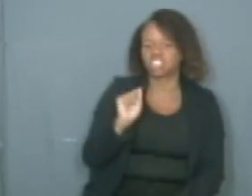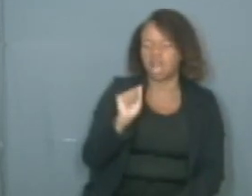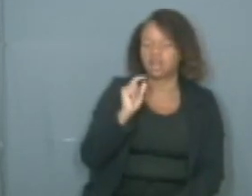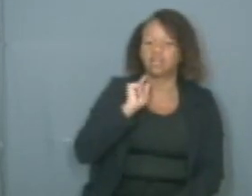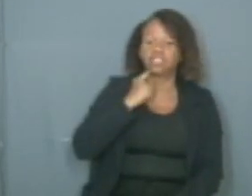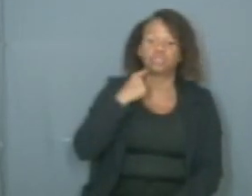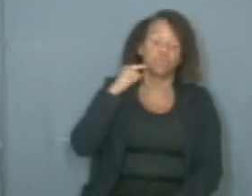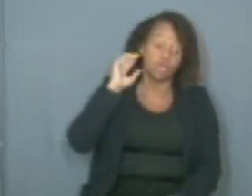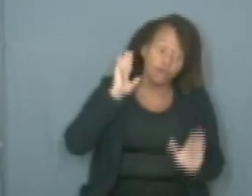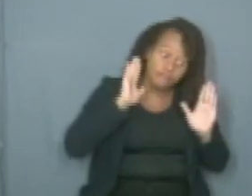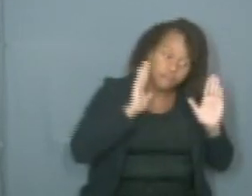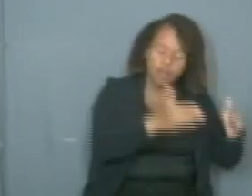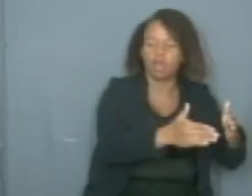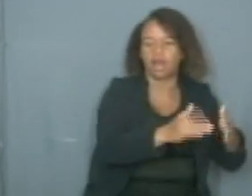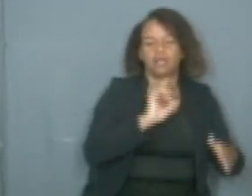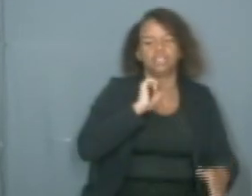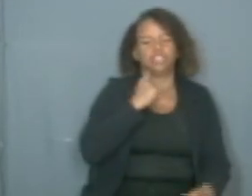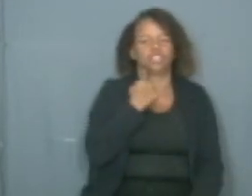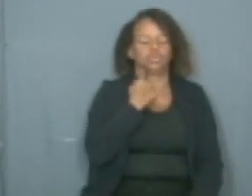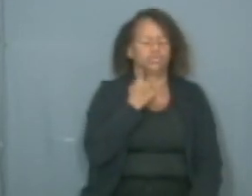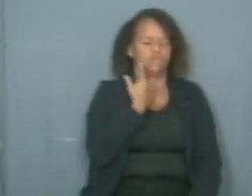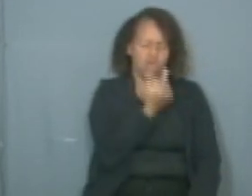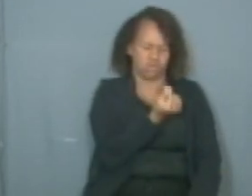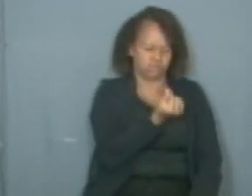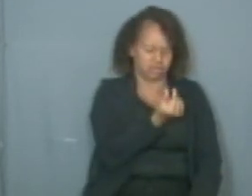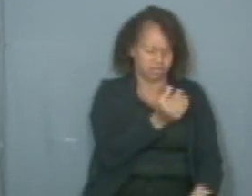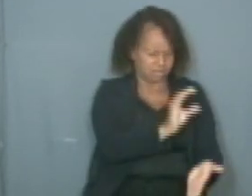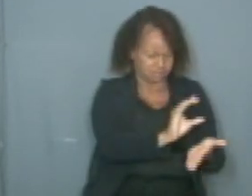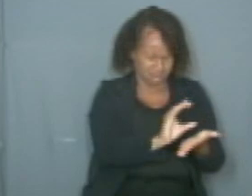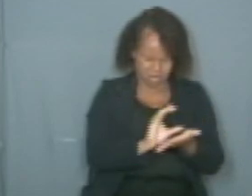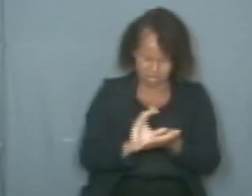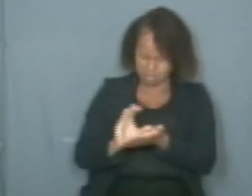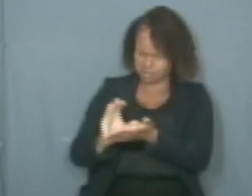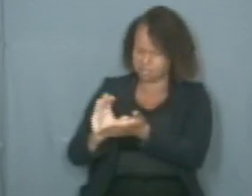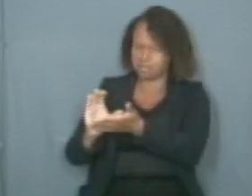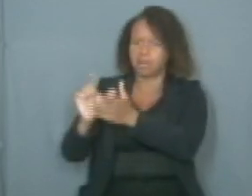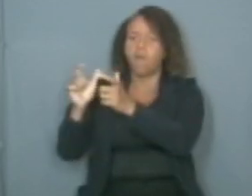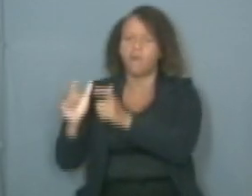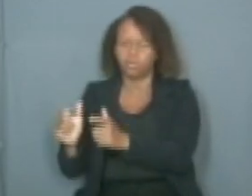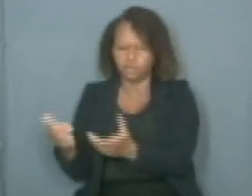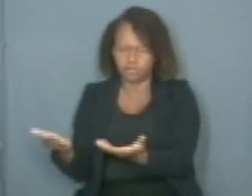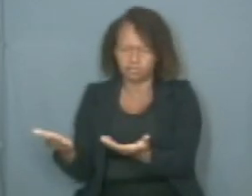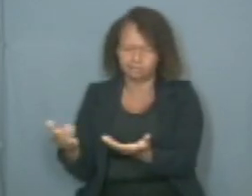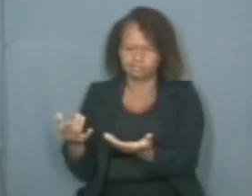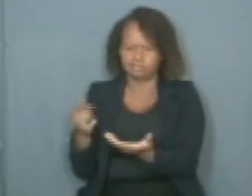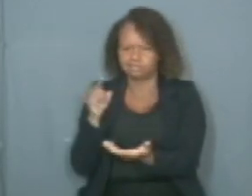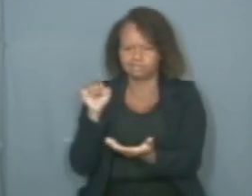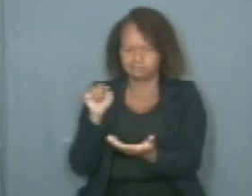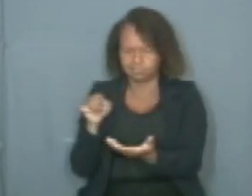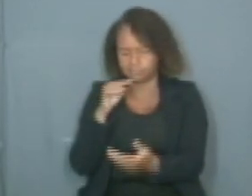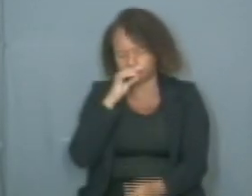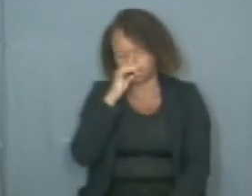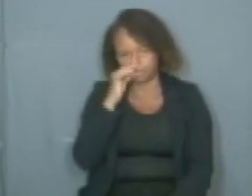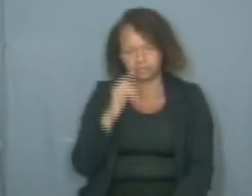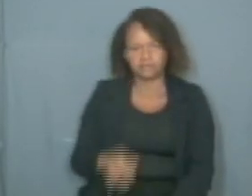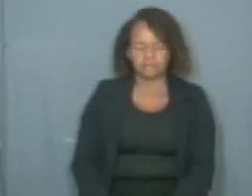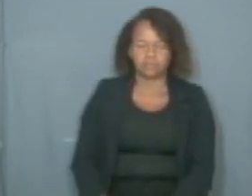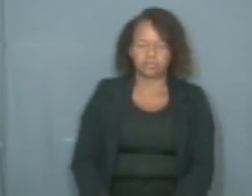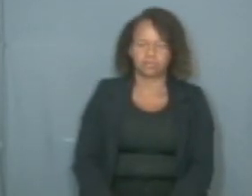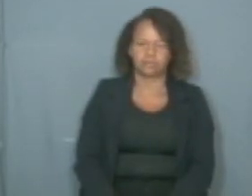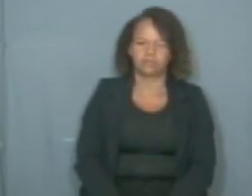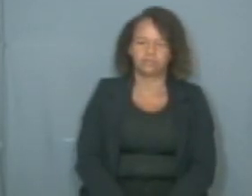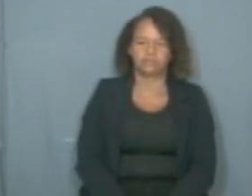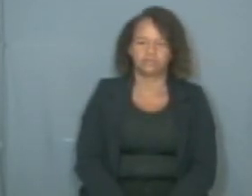lixo. Esse valor não está sendo usado e está indo para onde? Só para poder trazer isso para